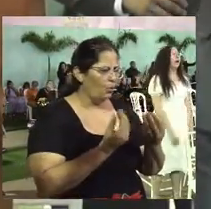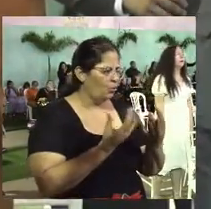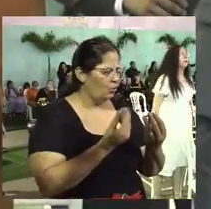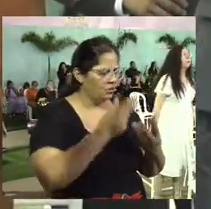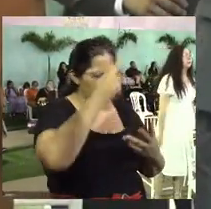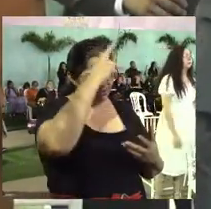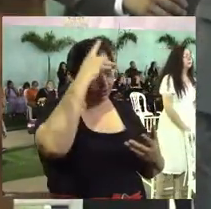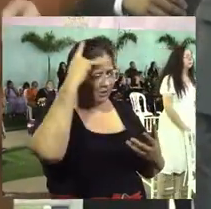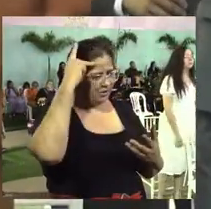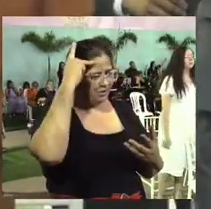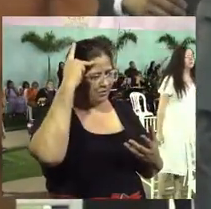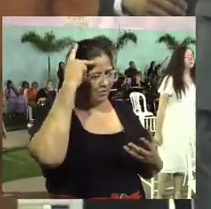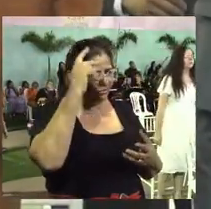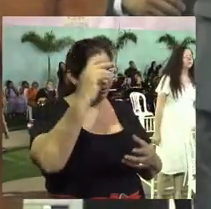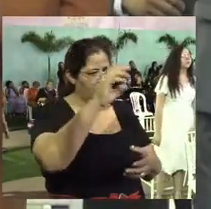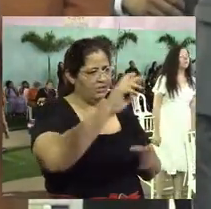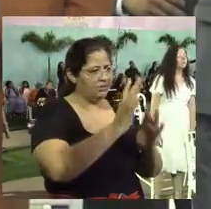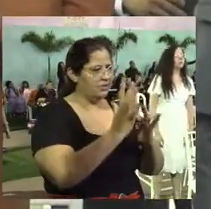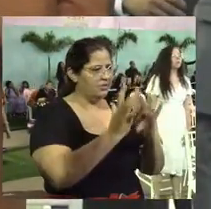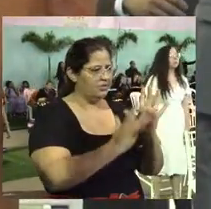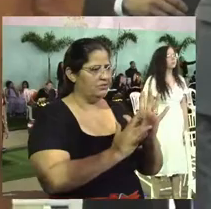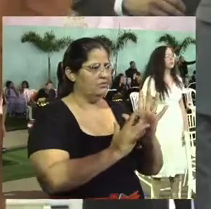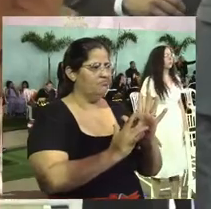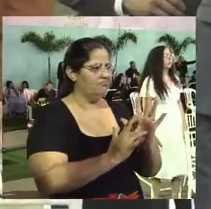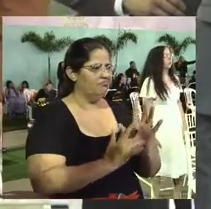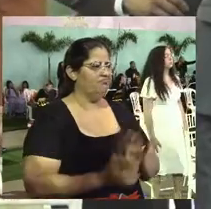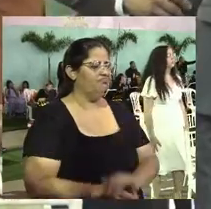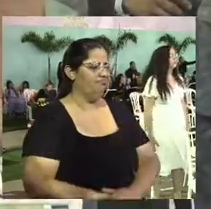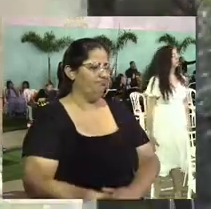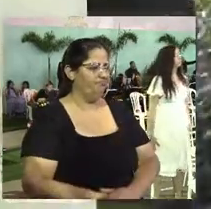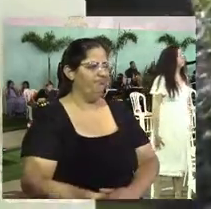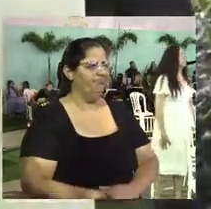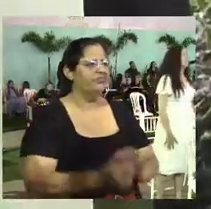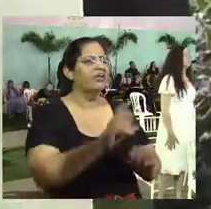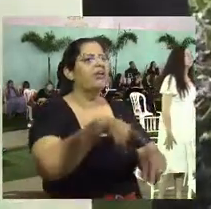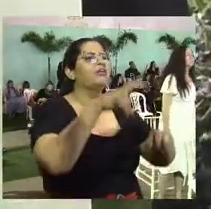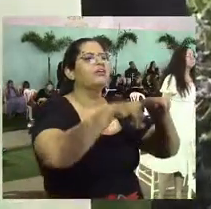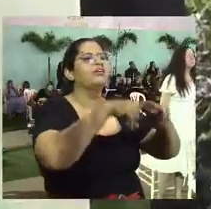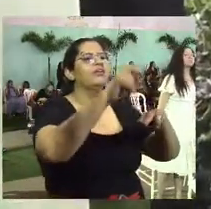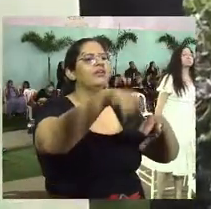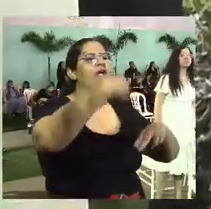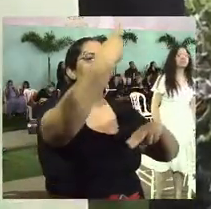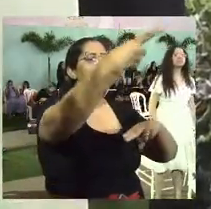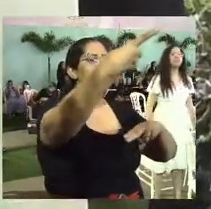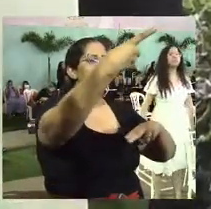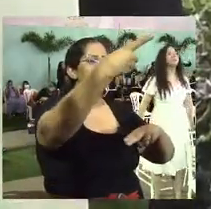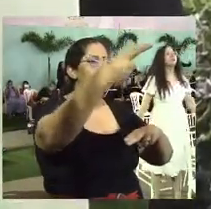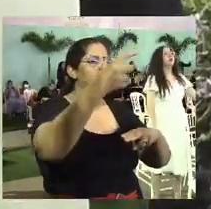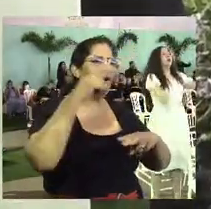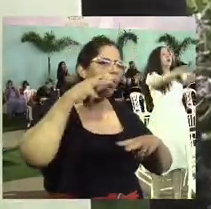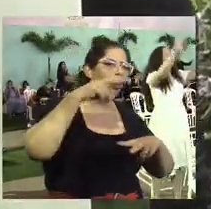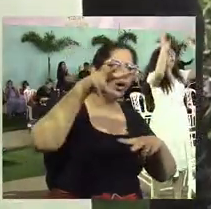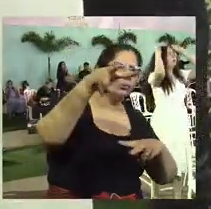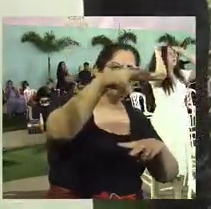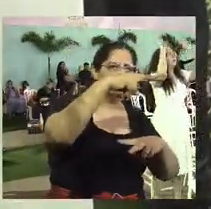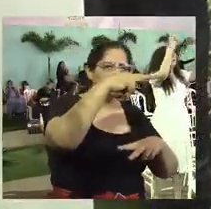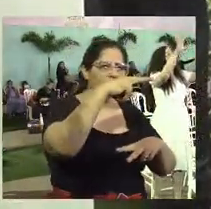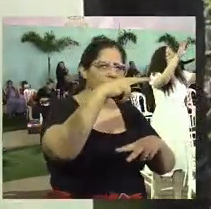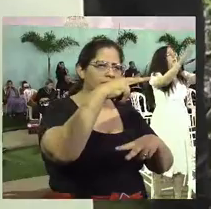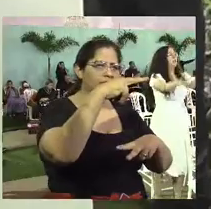sentindo um fogo uma paixão pelos perdidos quando sentem lá atrás na galeria olha para